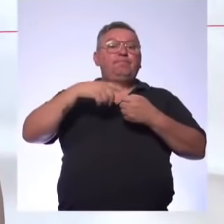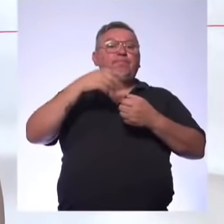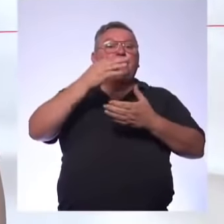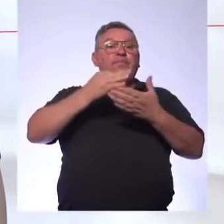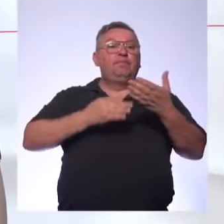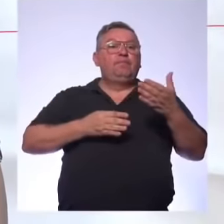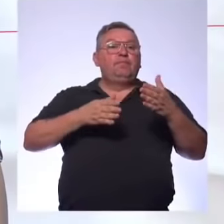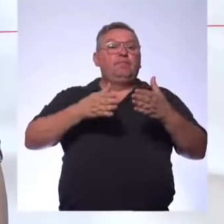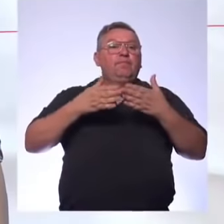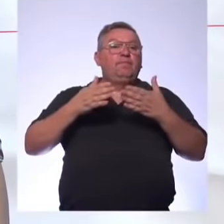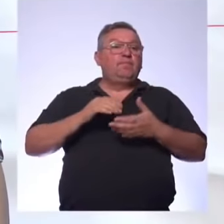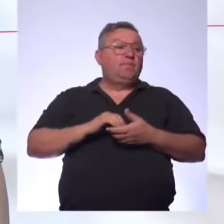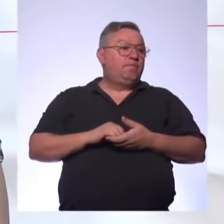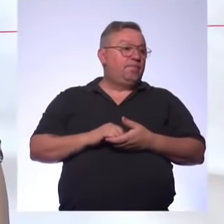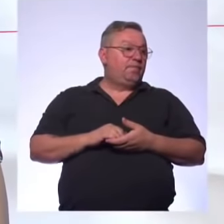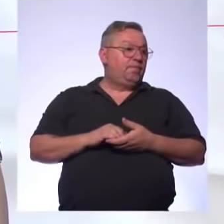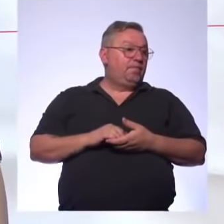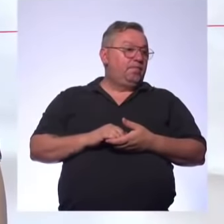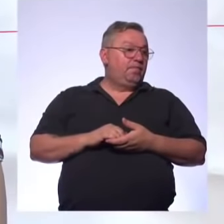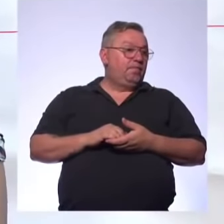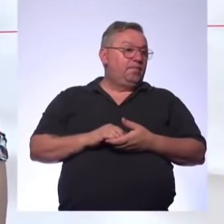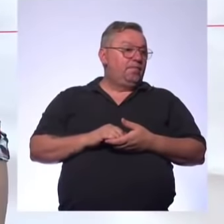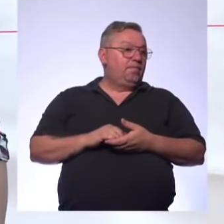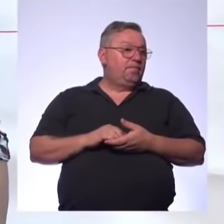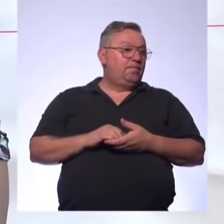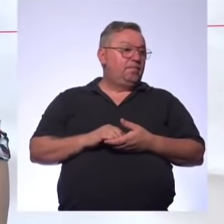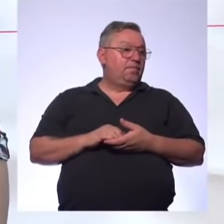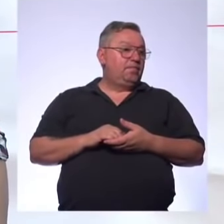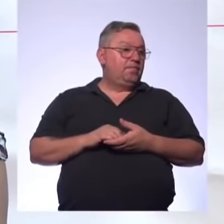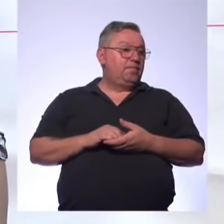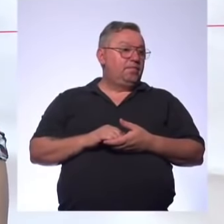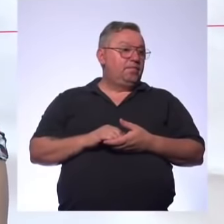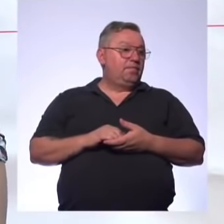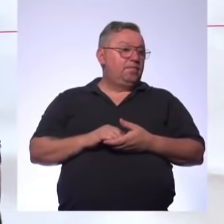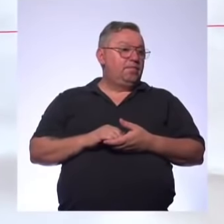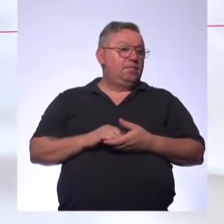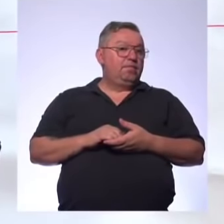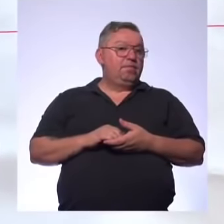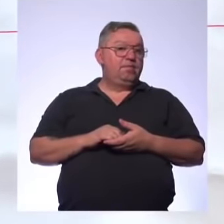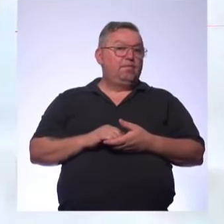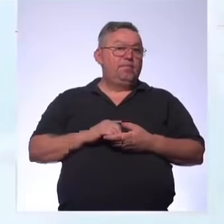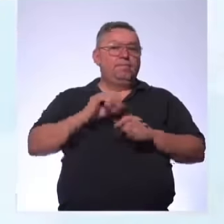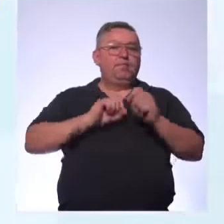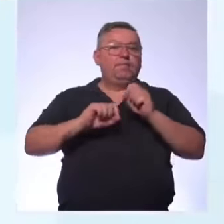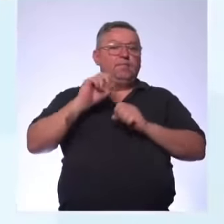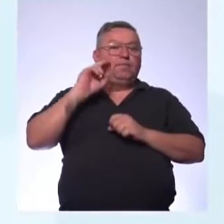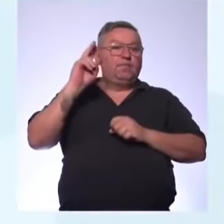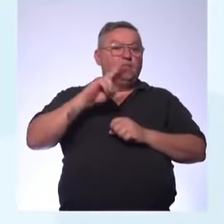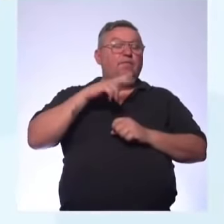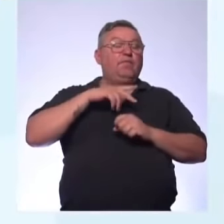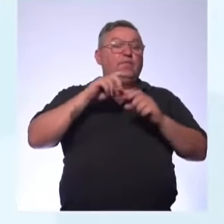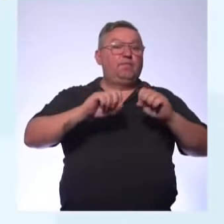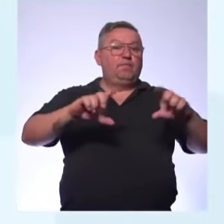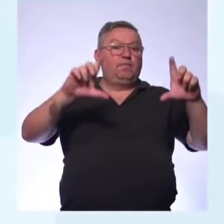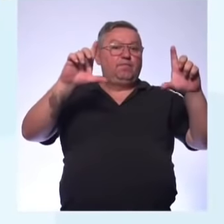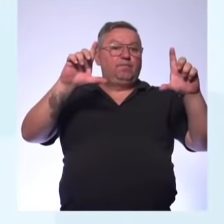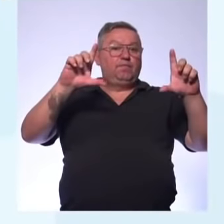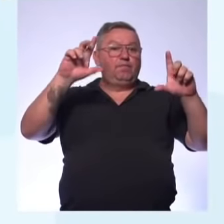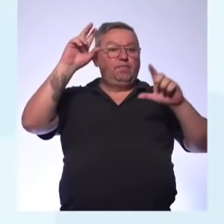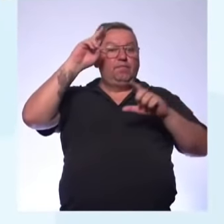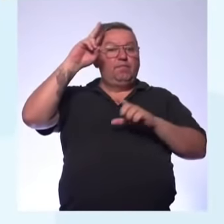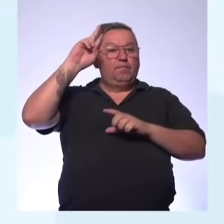no texto para mim por favor e por mais um isso agora ele vai colocar na tela